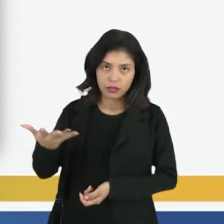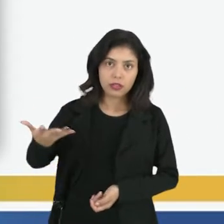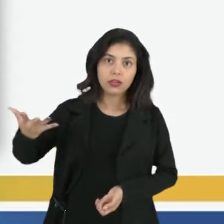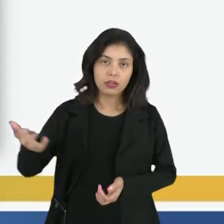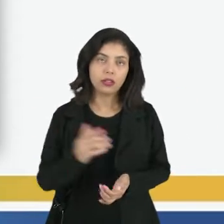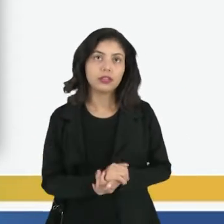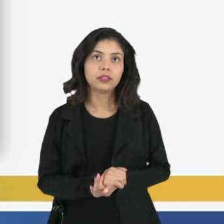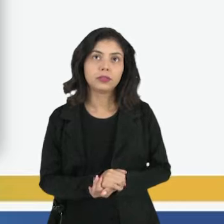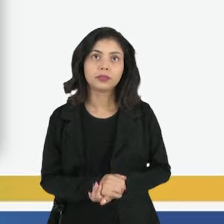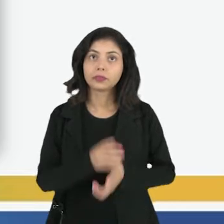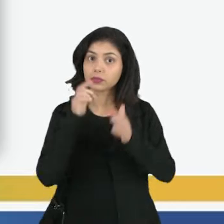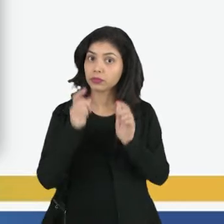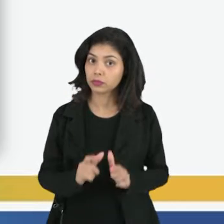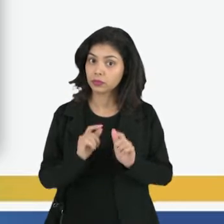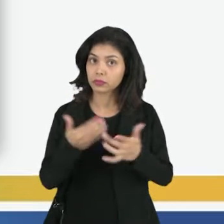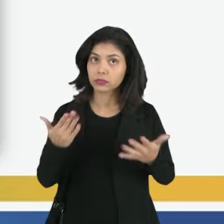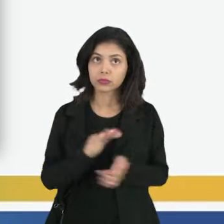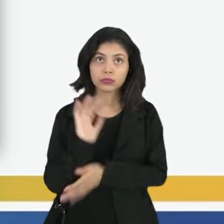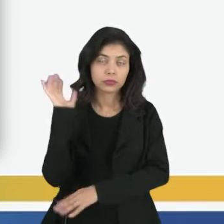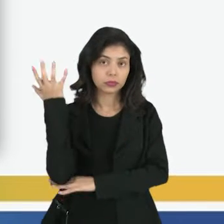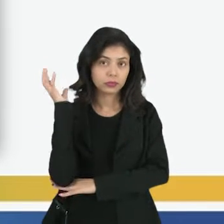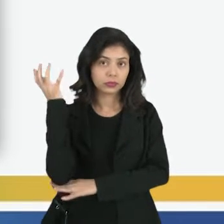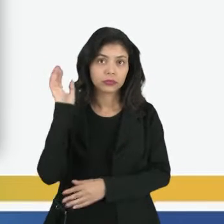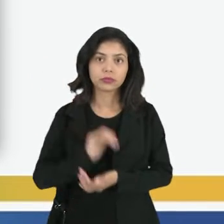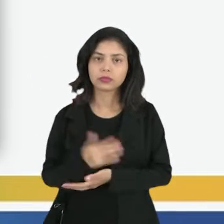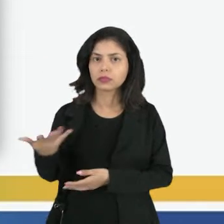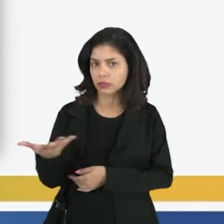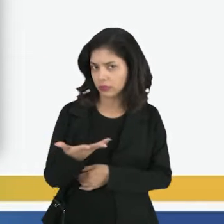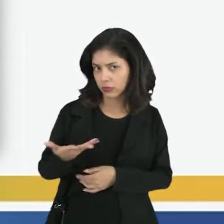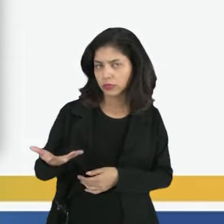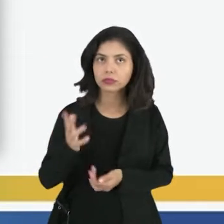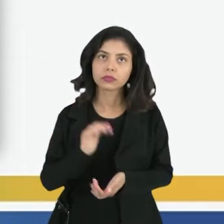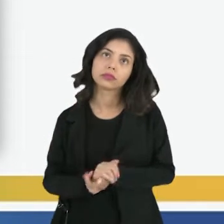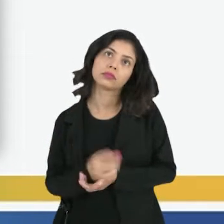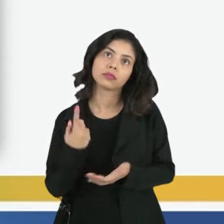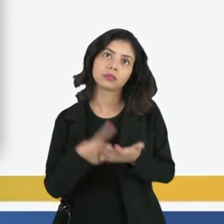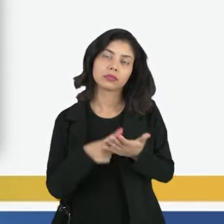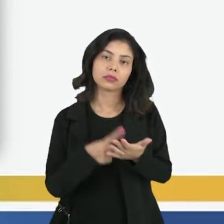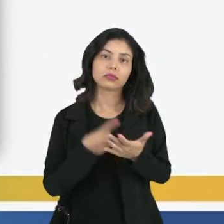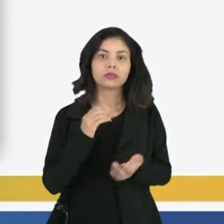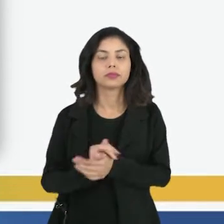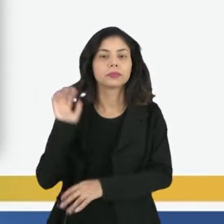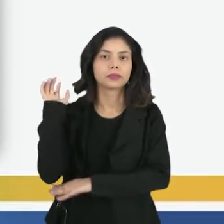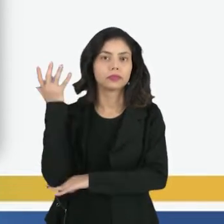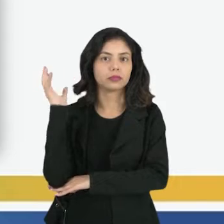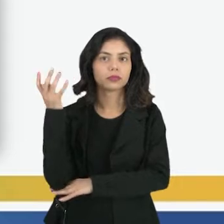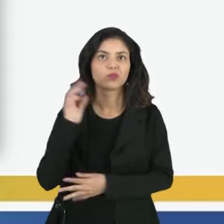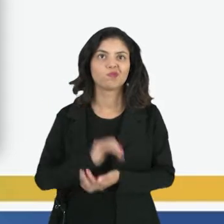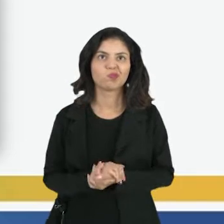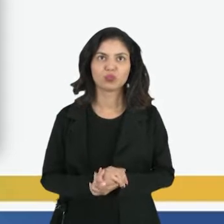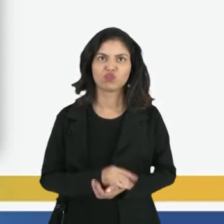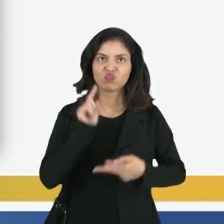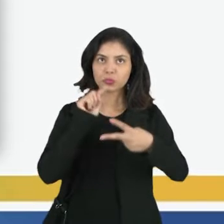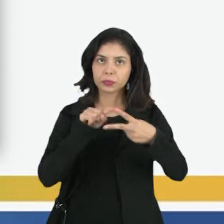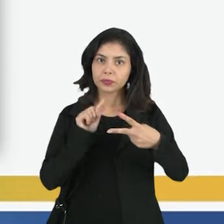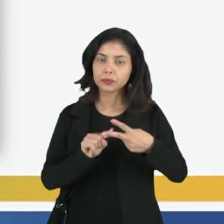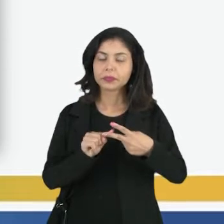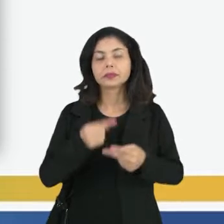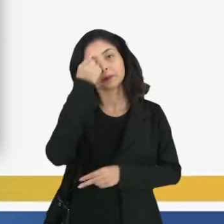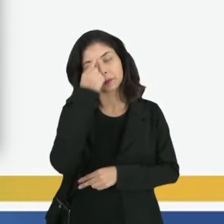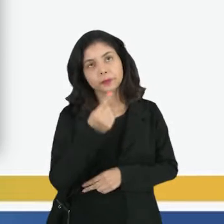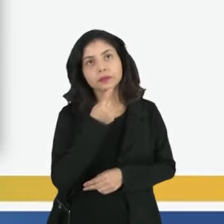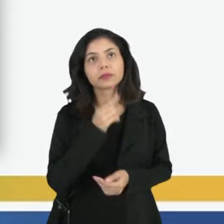na centralidade de uma árvore. E com base na condição dessa árvore, dois